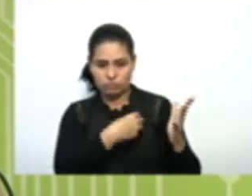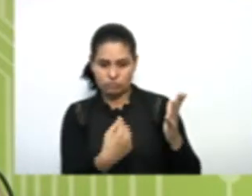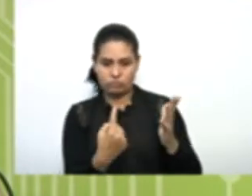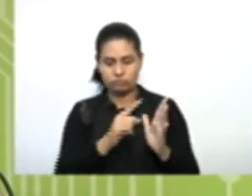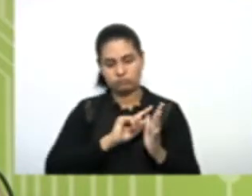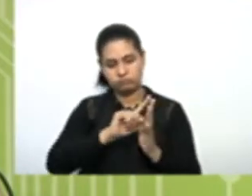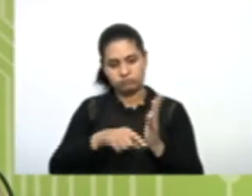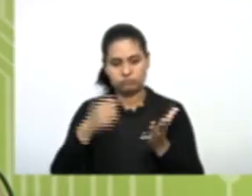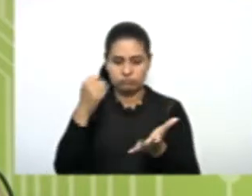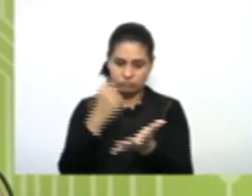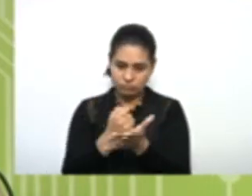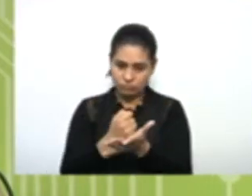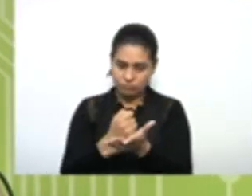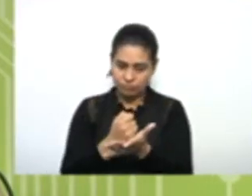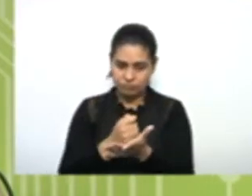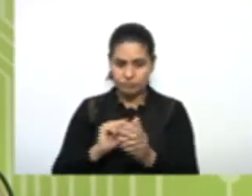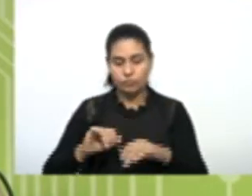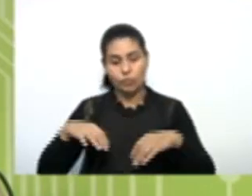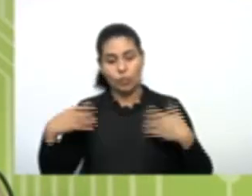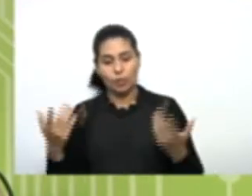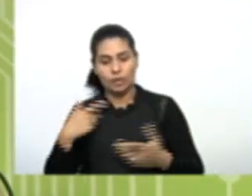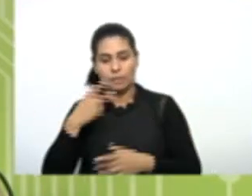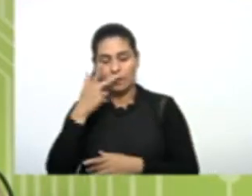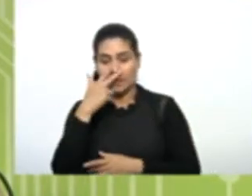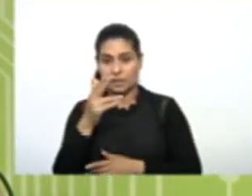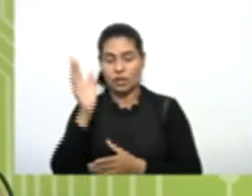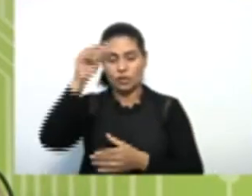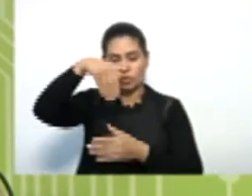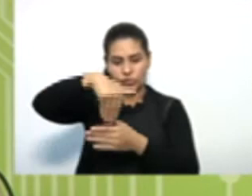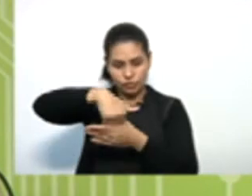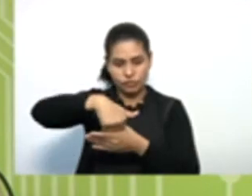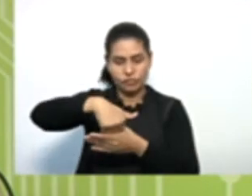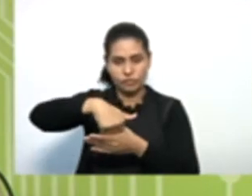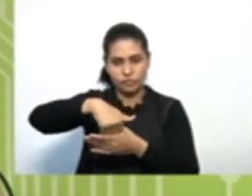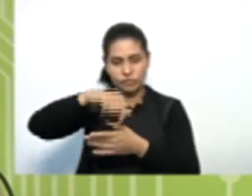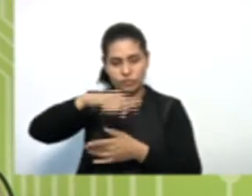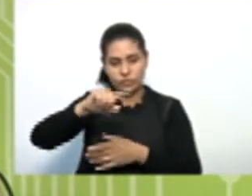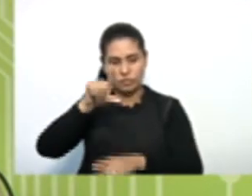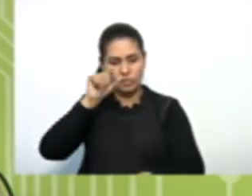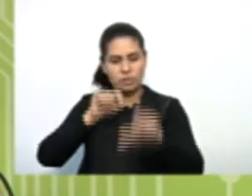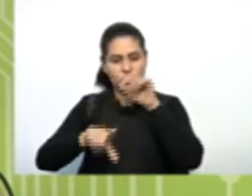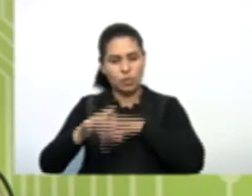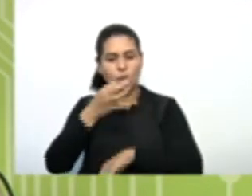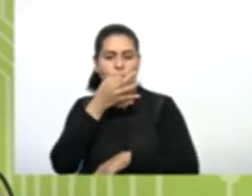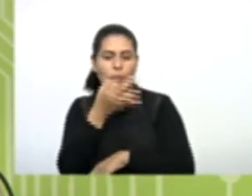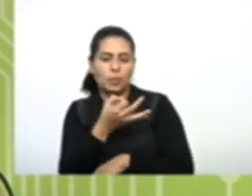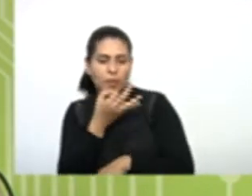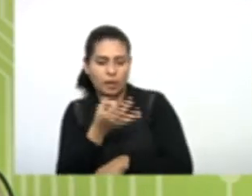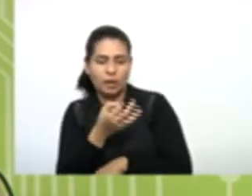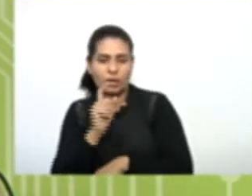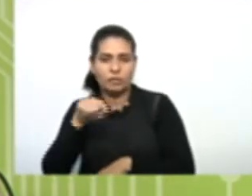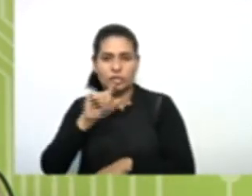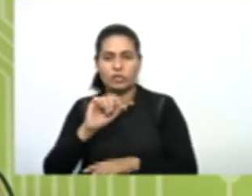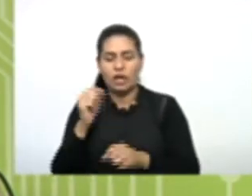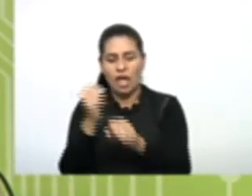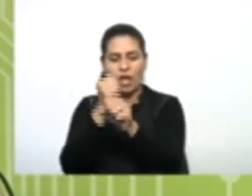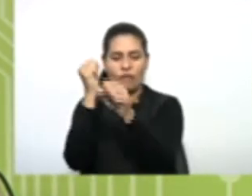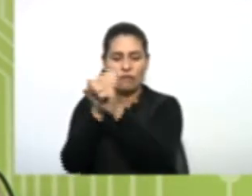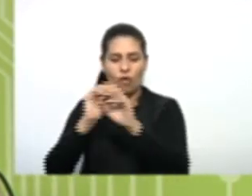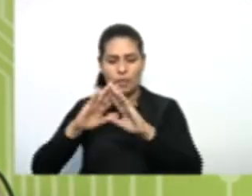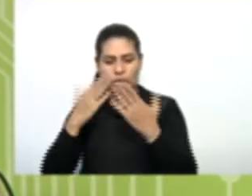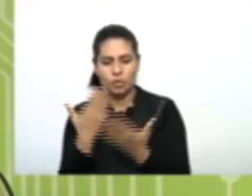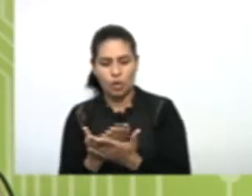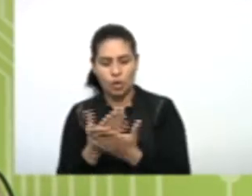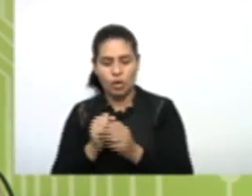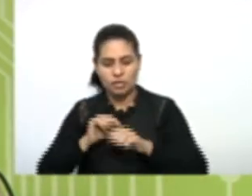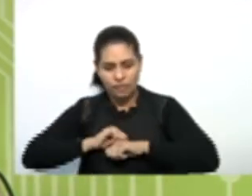matriculada na escola. No entanto, na hora de votar uma tomada de decisão, se a gente vai fazer uma reforma na escola, se